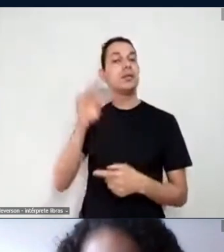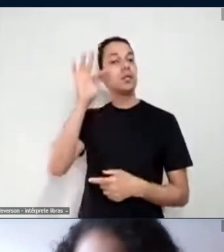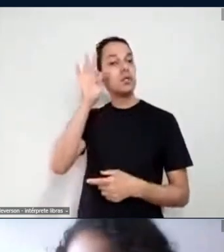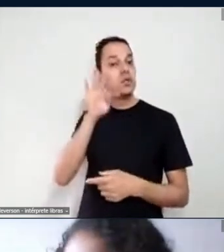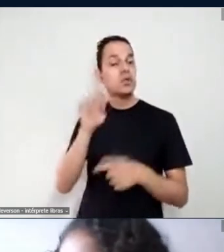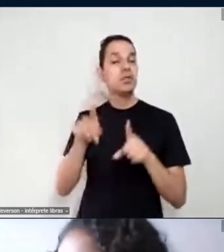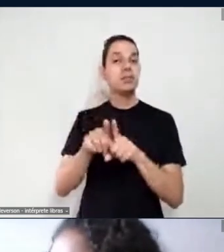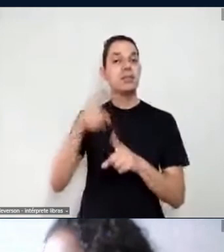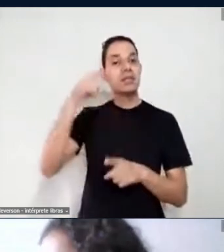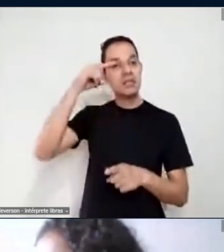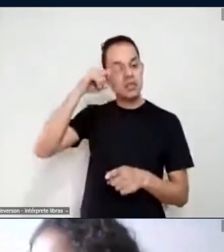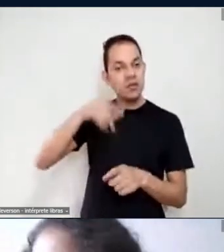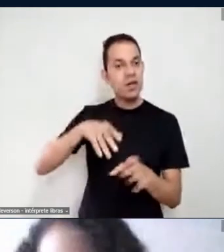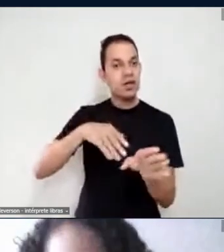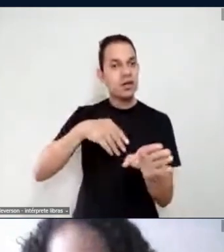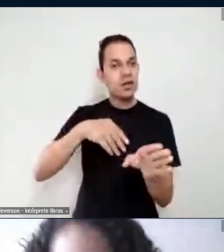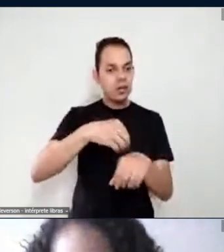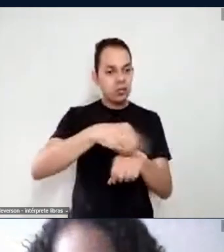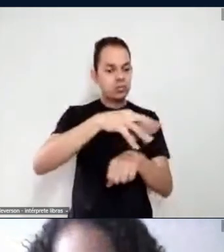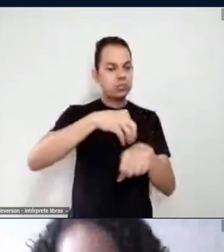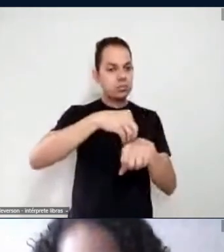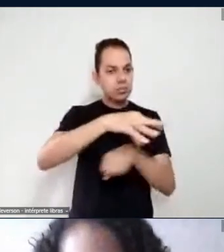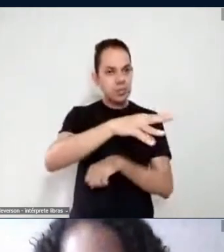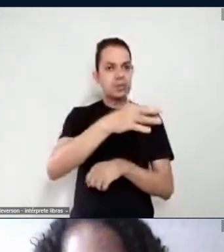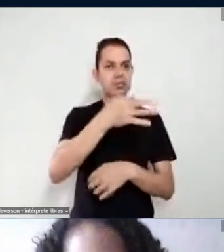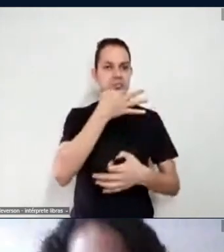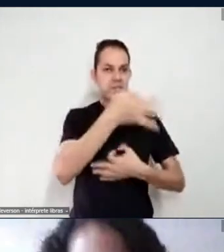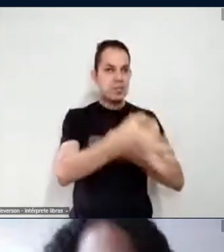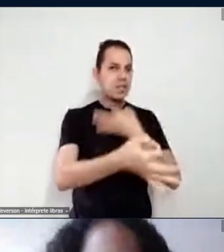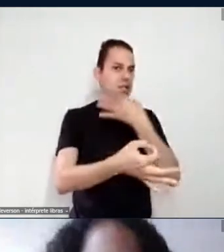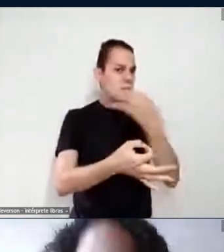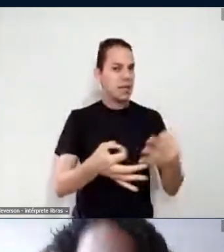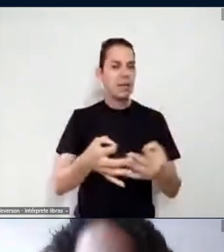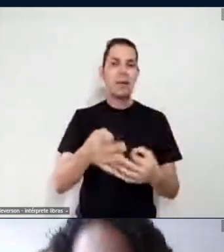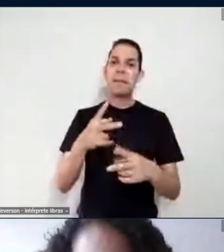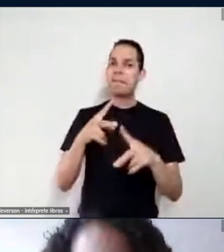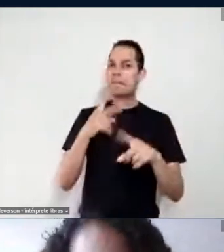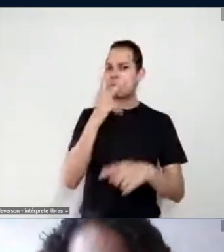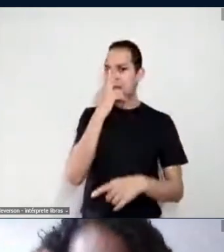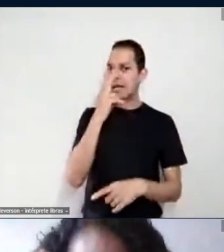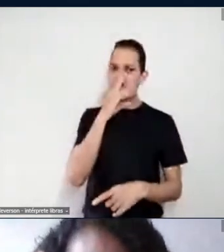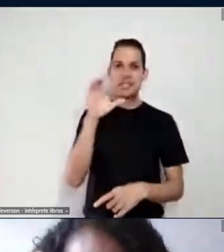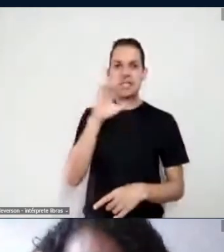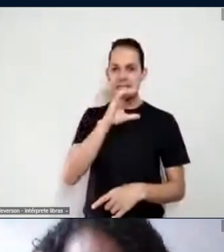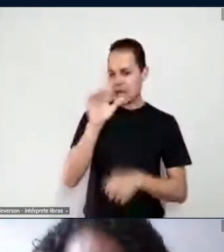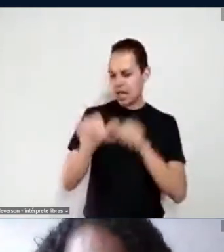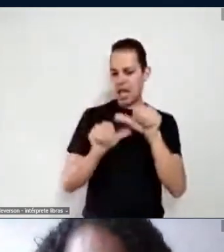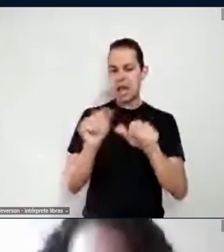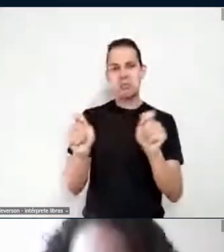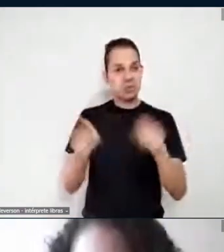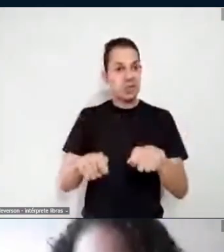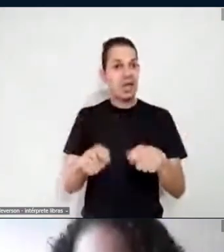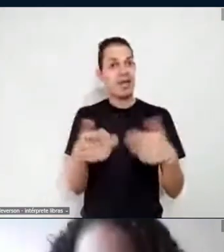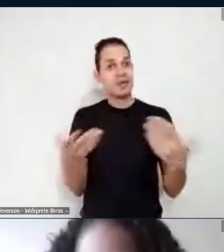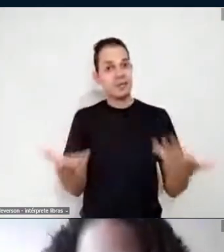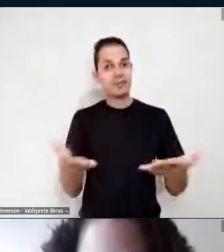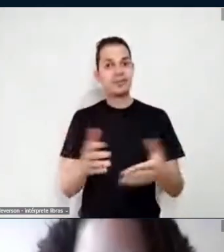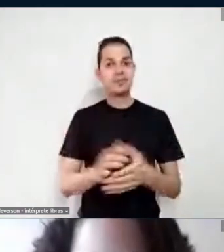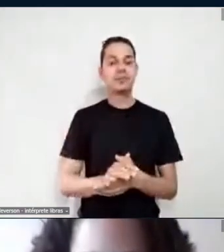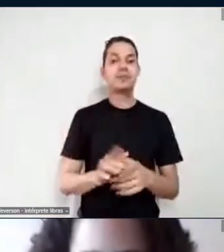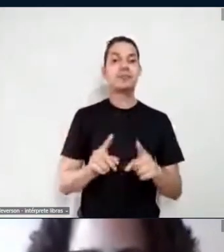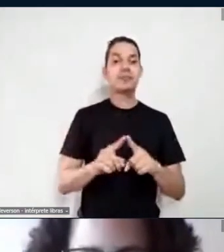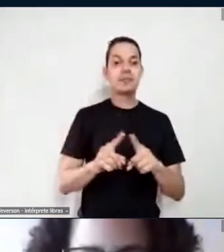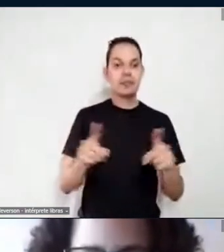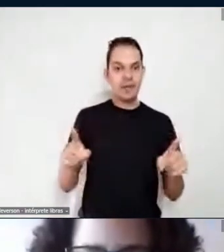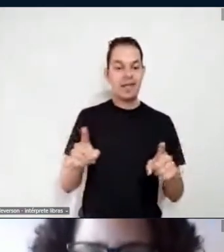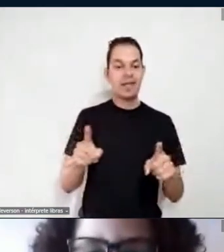me parecem muito rapidamente executáveis, não é, Francis? Mas, oficialmente, você já